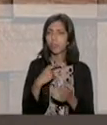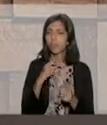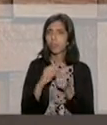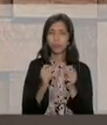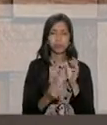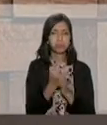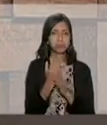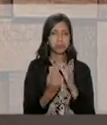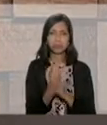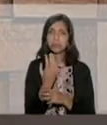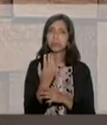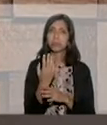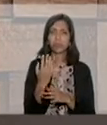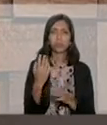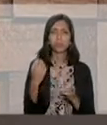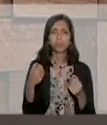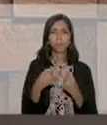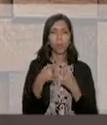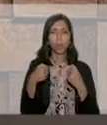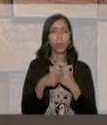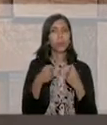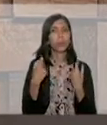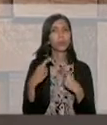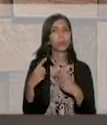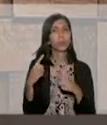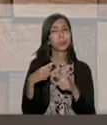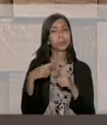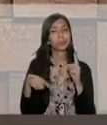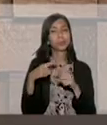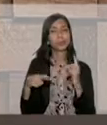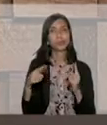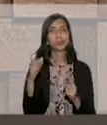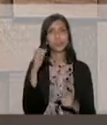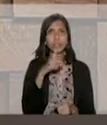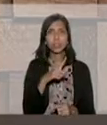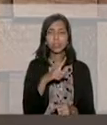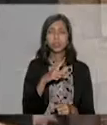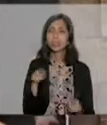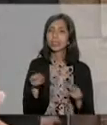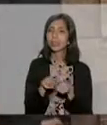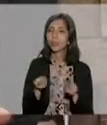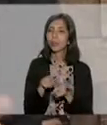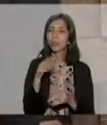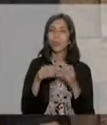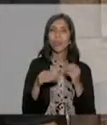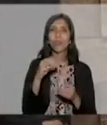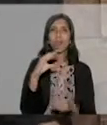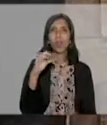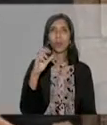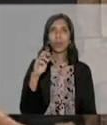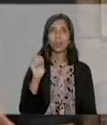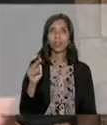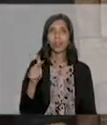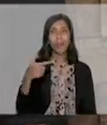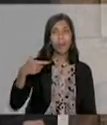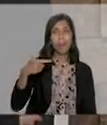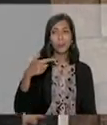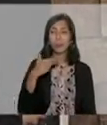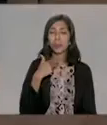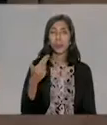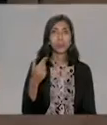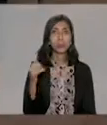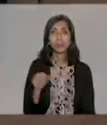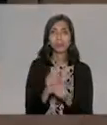eu como criadora, eu luto contra isso, né? Porque eu acho que me restringe, me dificulta. E no cordel era até uma situação meio louca, né? Como é que você não ia colocar